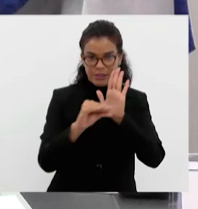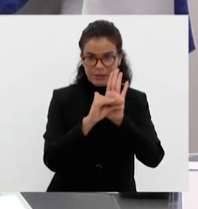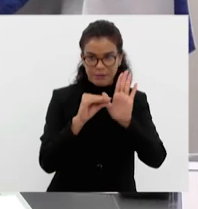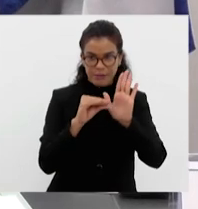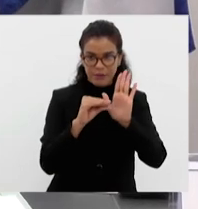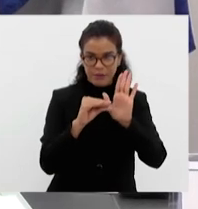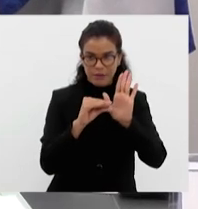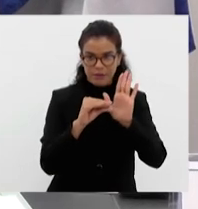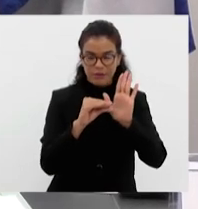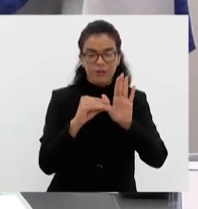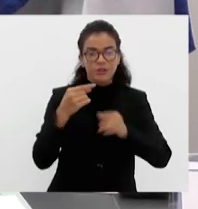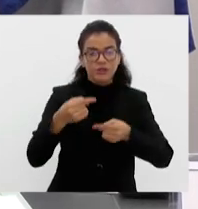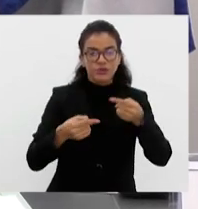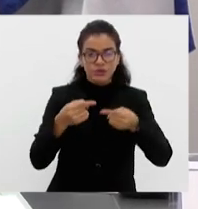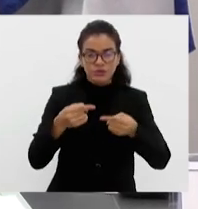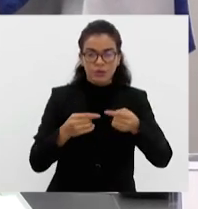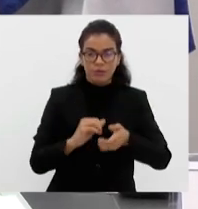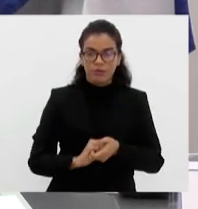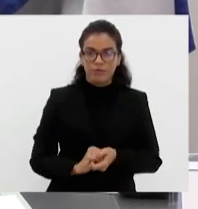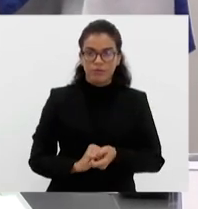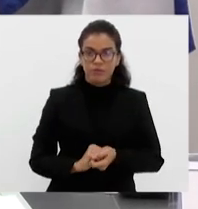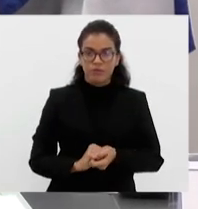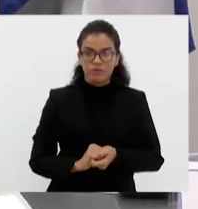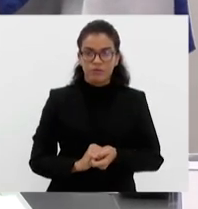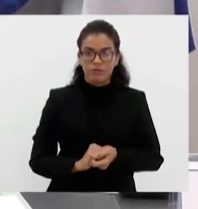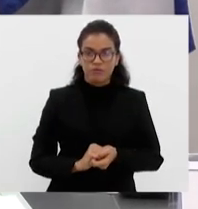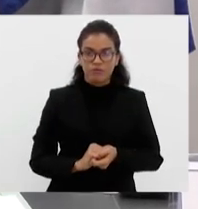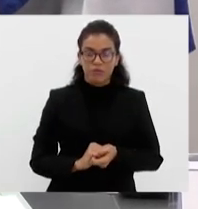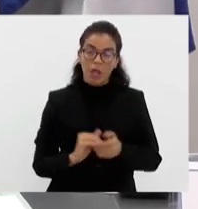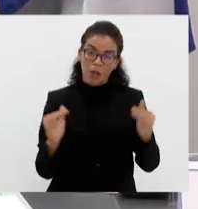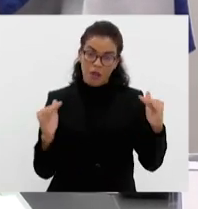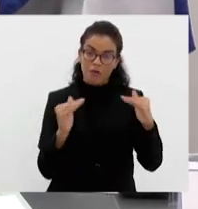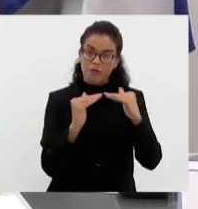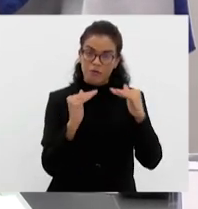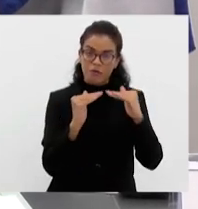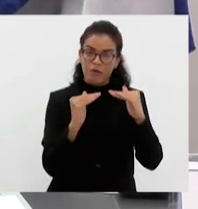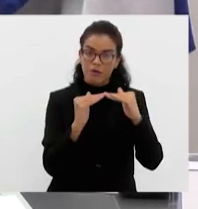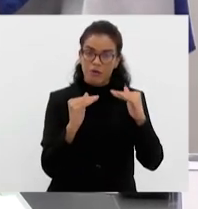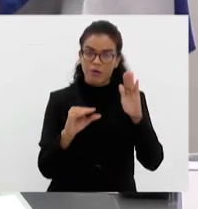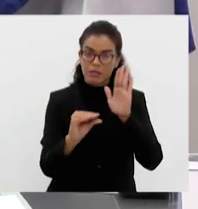emendas. Em discussão. Favorável, parecer favorável.